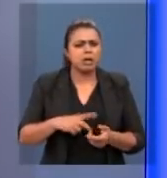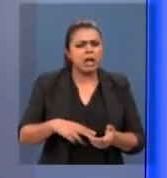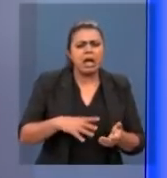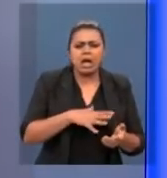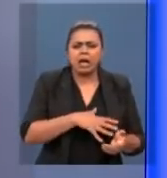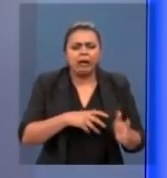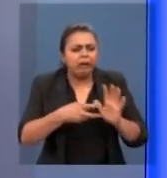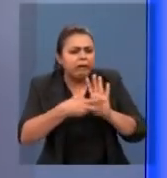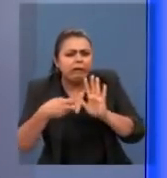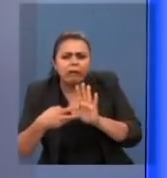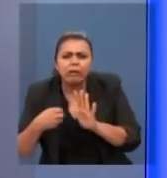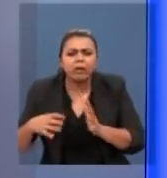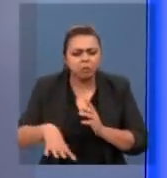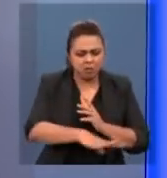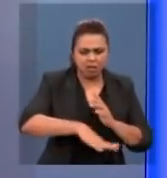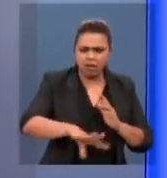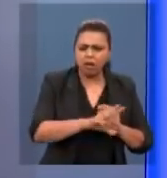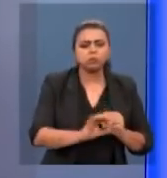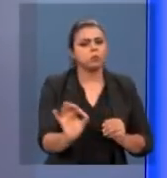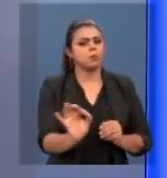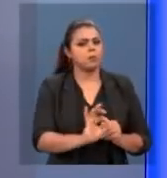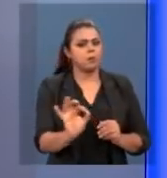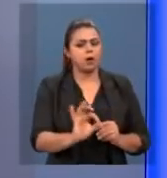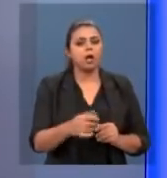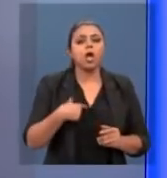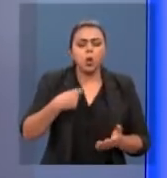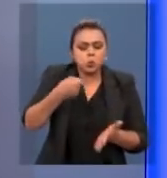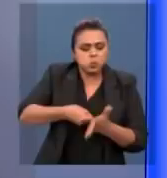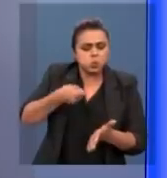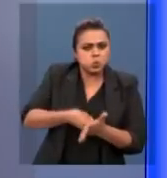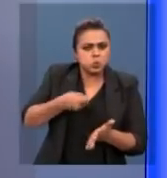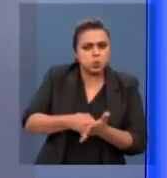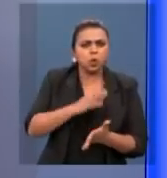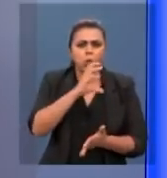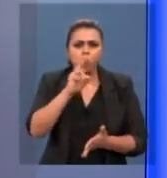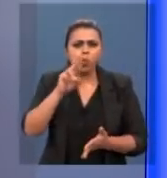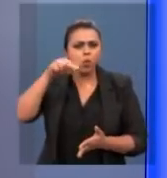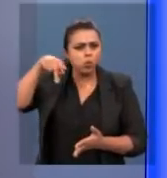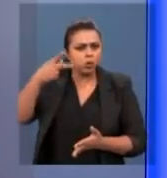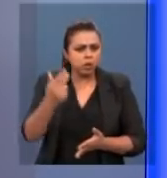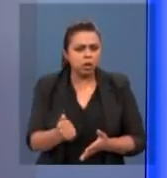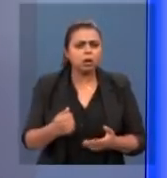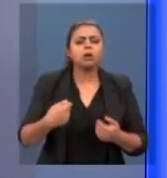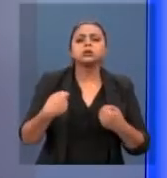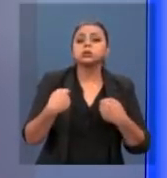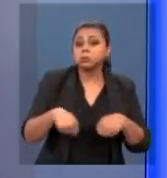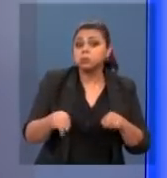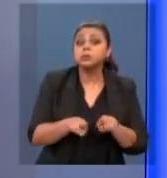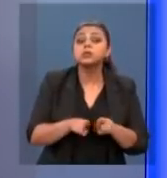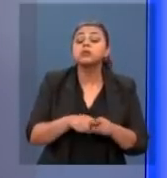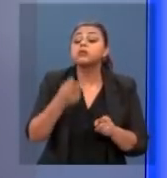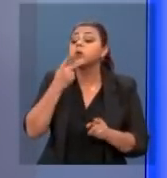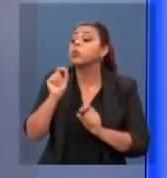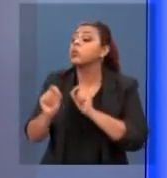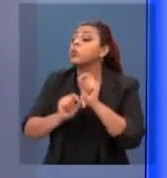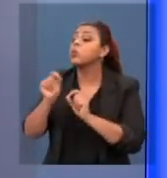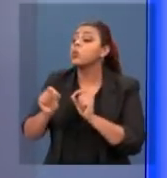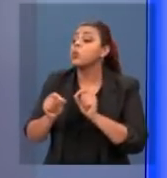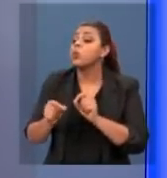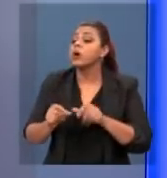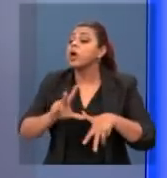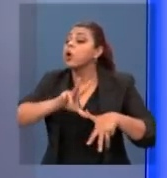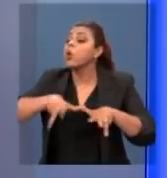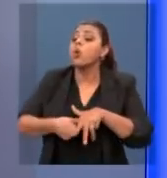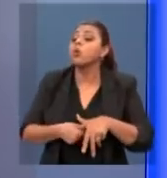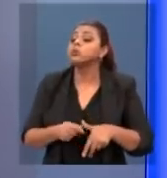partido que é tranquilo em relação a isso lutou contra cunha e você tem que falar da corrupção qual é a sua proposta para o combate à